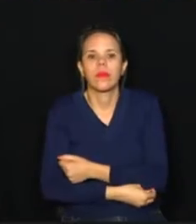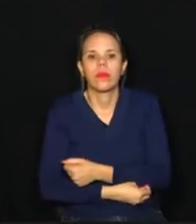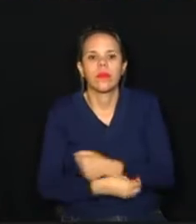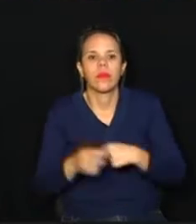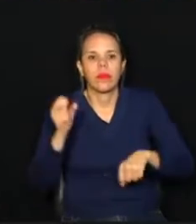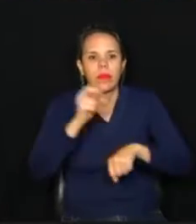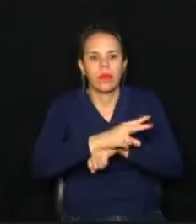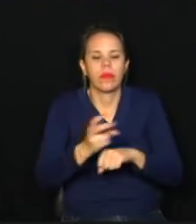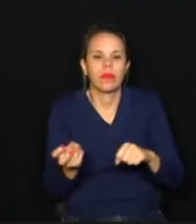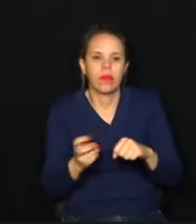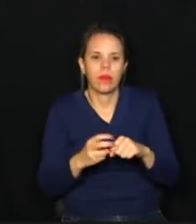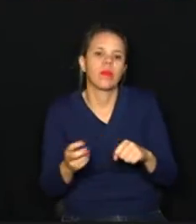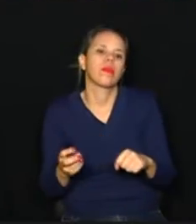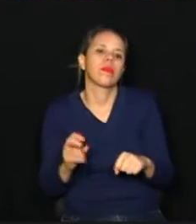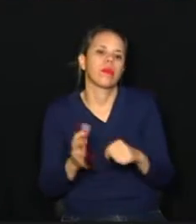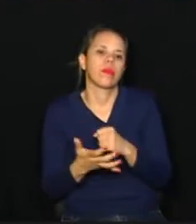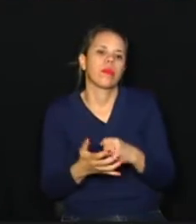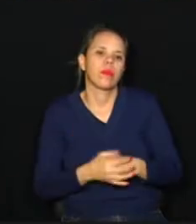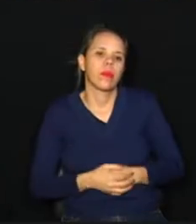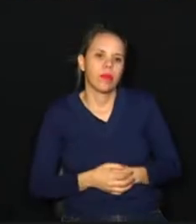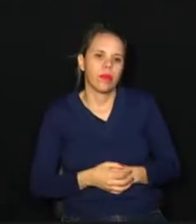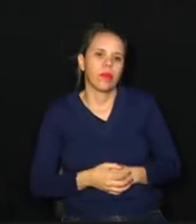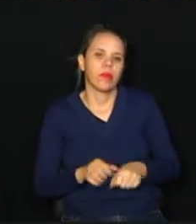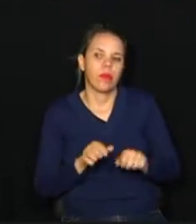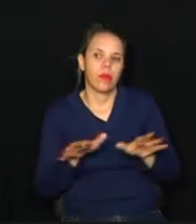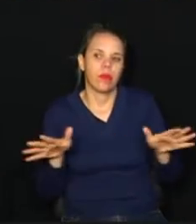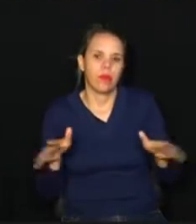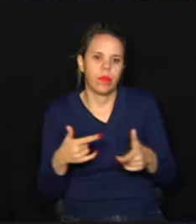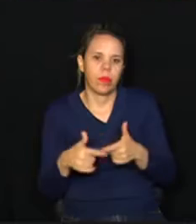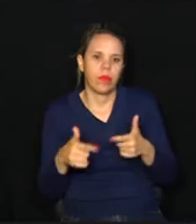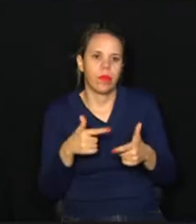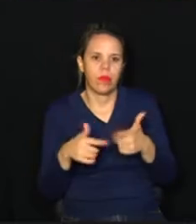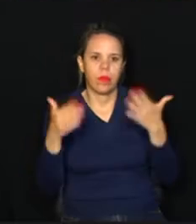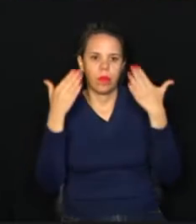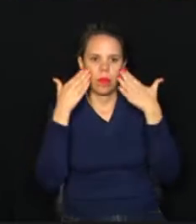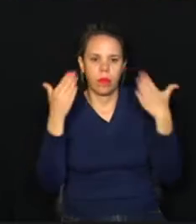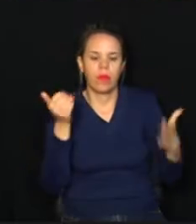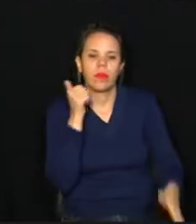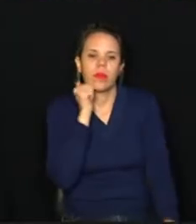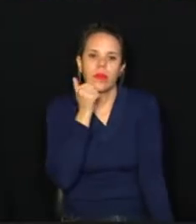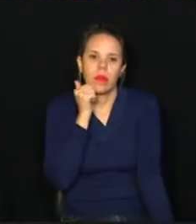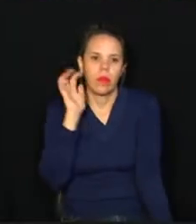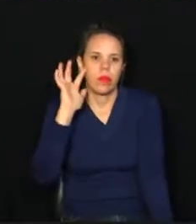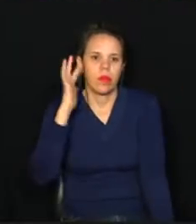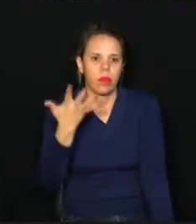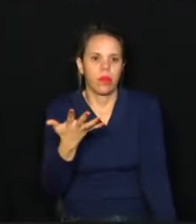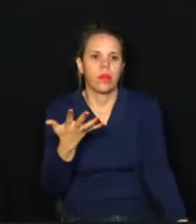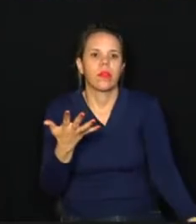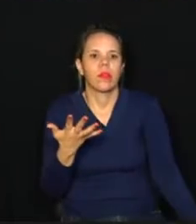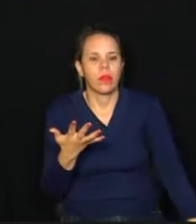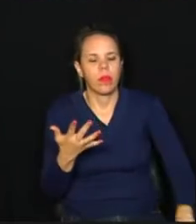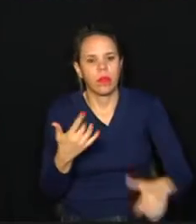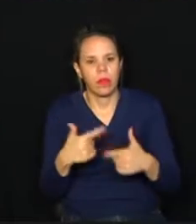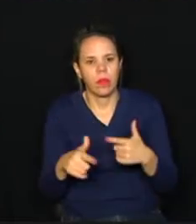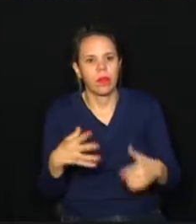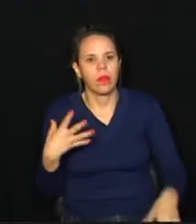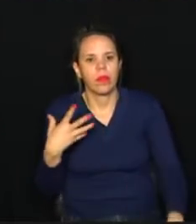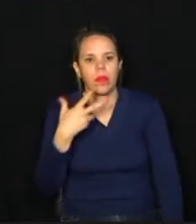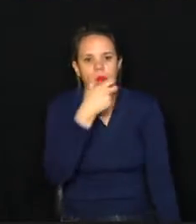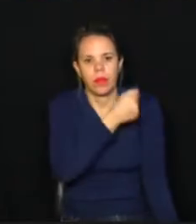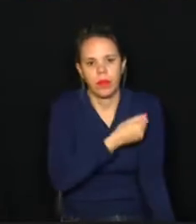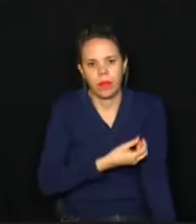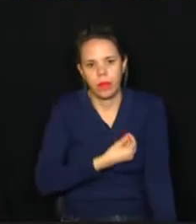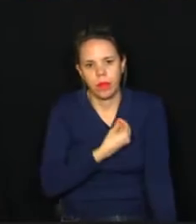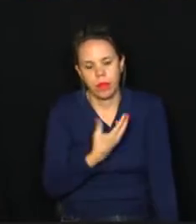vírus SARS-CoV-2 expôs a face da ciência que resolve problemas, que salva